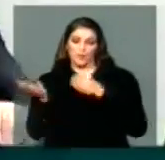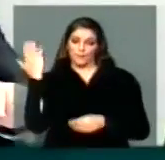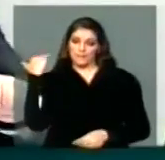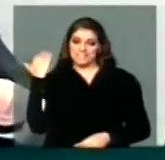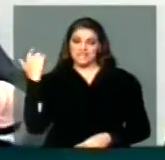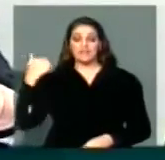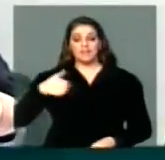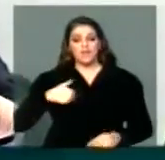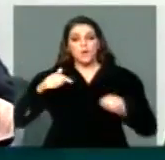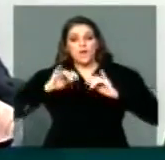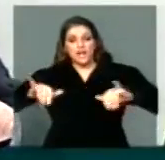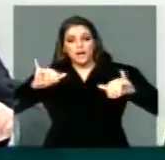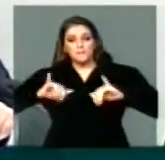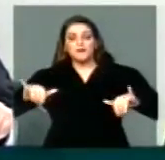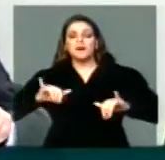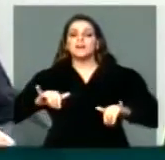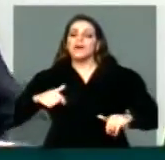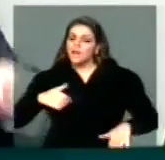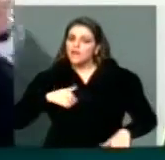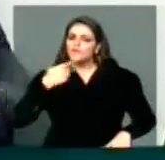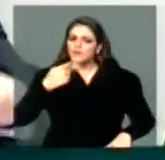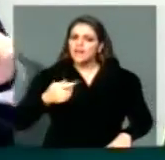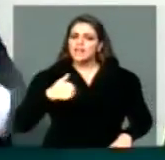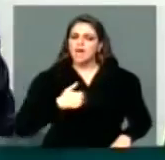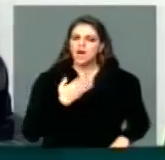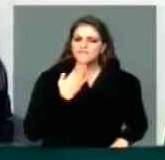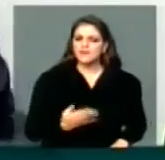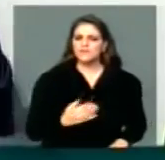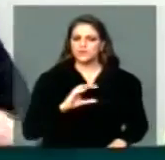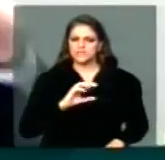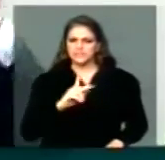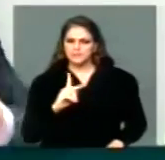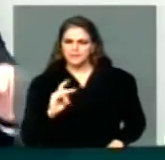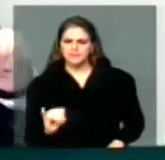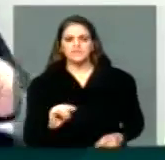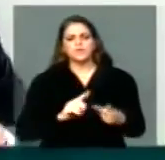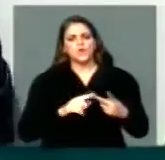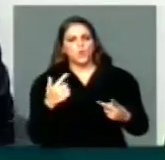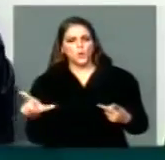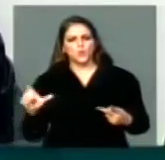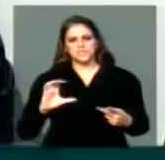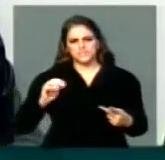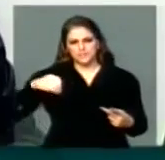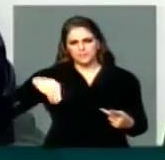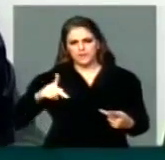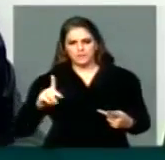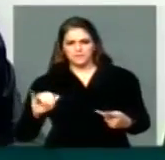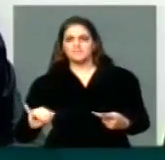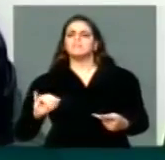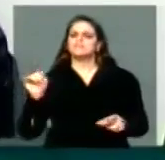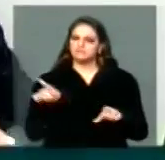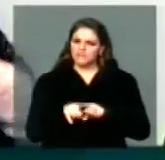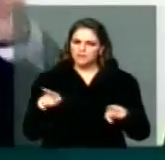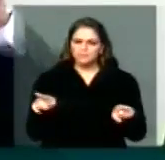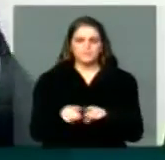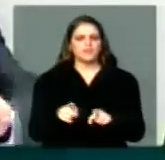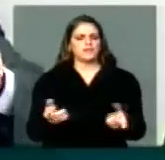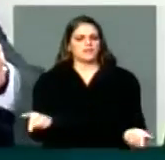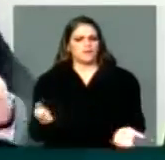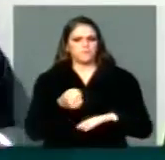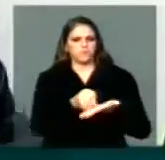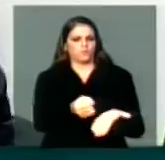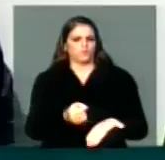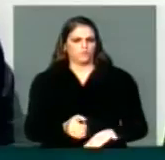que eu era favorável à instalação dessa CPI, como da outra CPMI, o total apoio do meu partido que eu liderava na época, inclusive